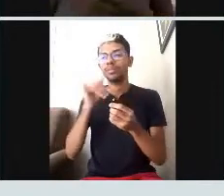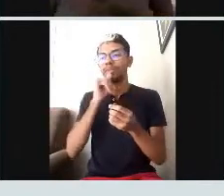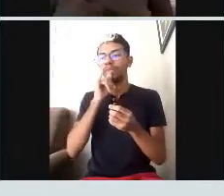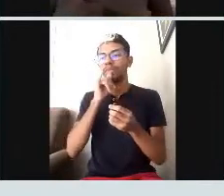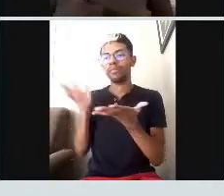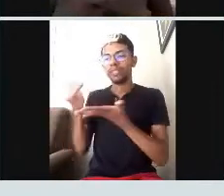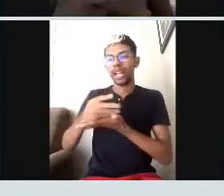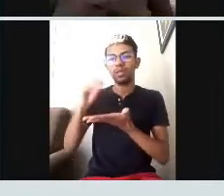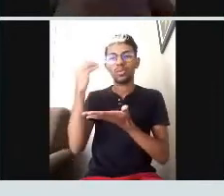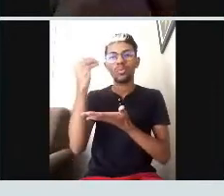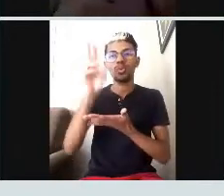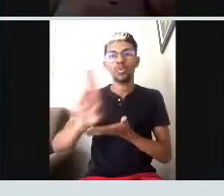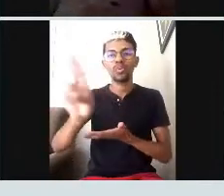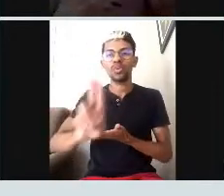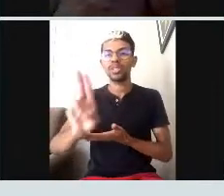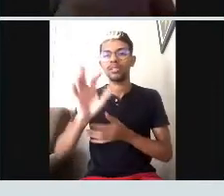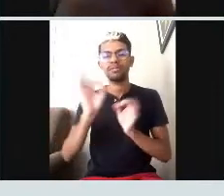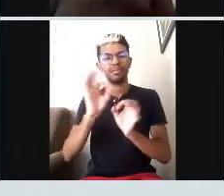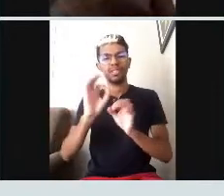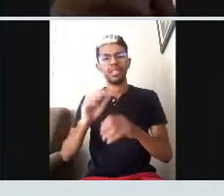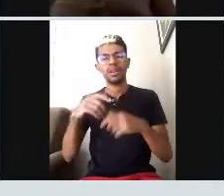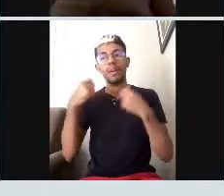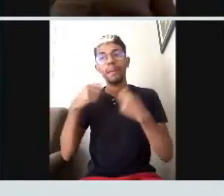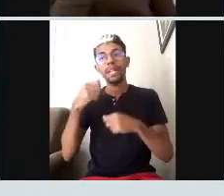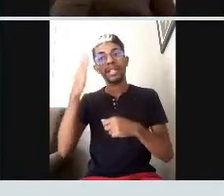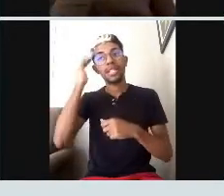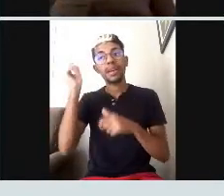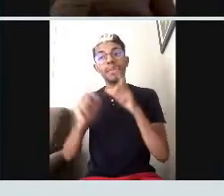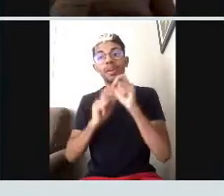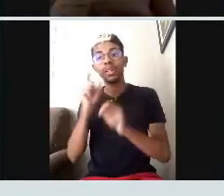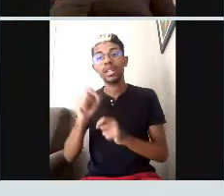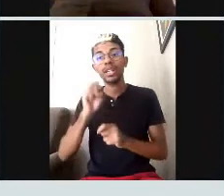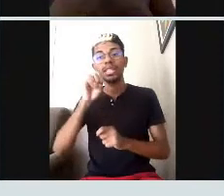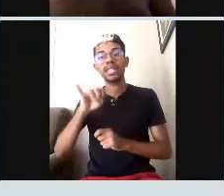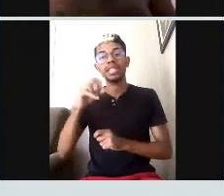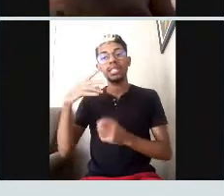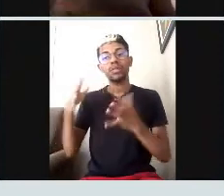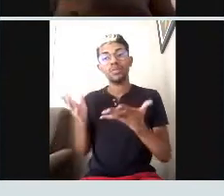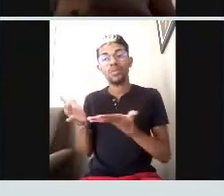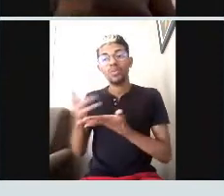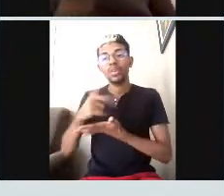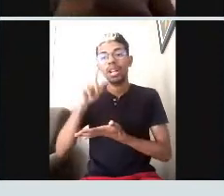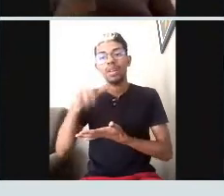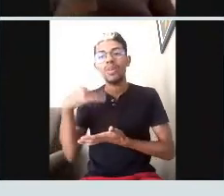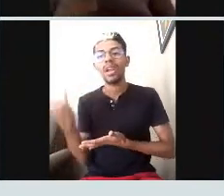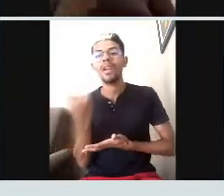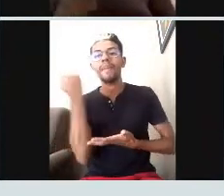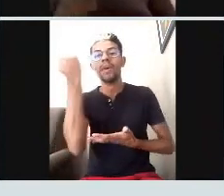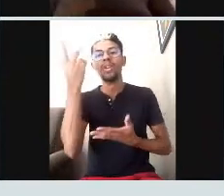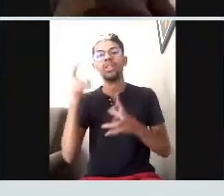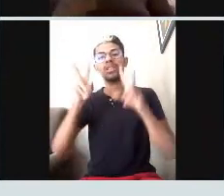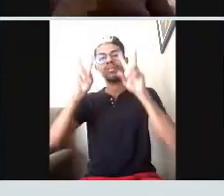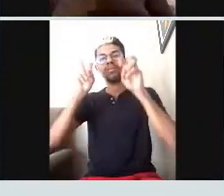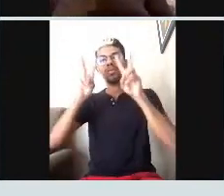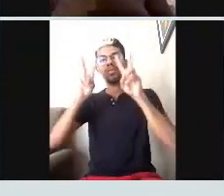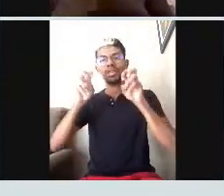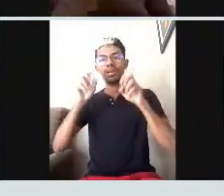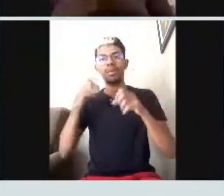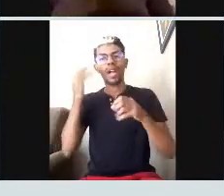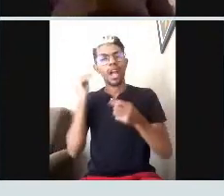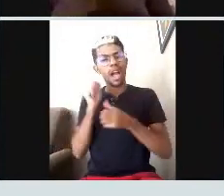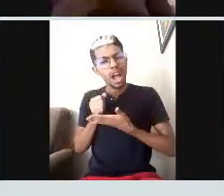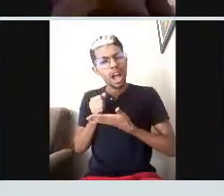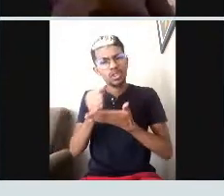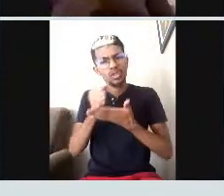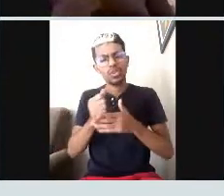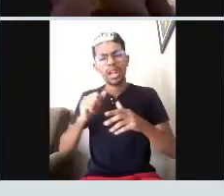Esse dado é relevante? Vocês precisam se perguntar, esse dado é relevante para o que eu estou falando? Ele vai me ajudar a defender um ponto de vista?